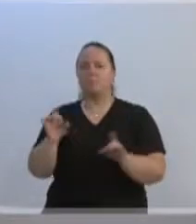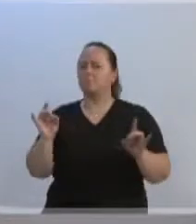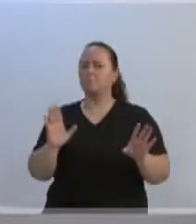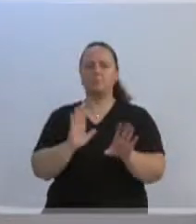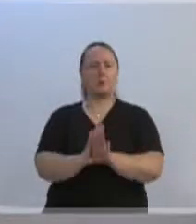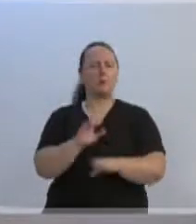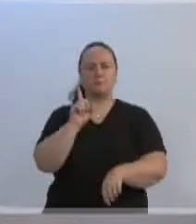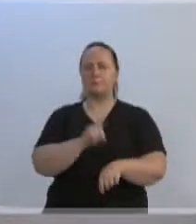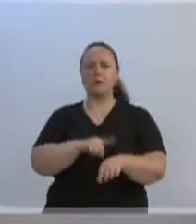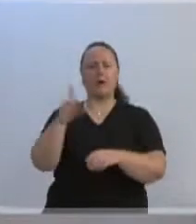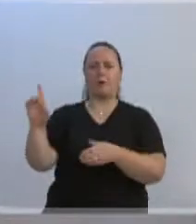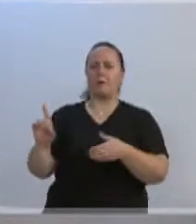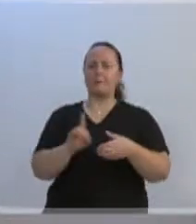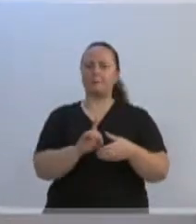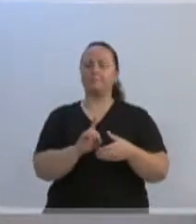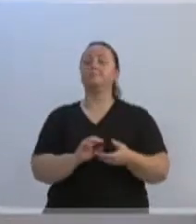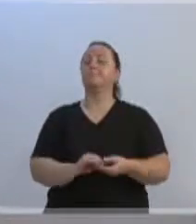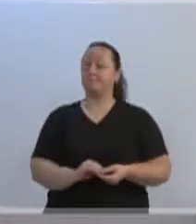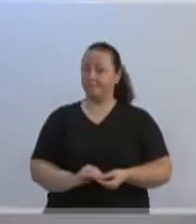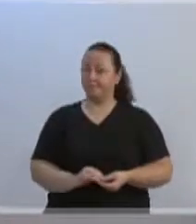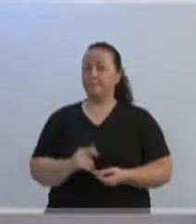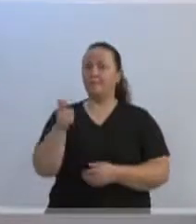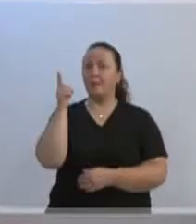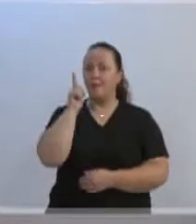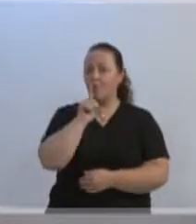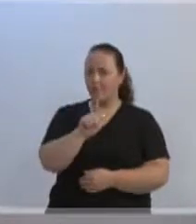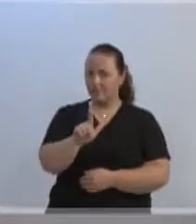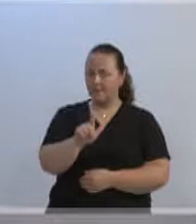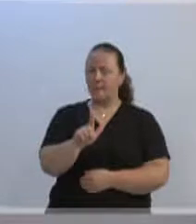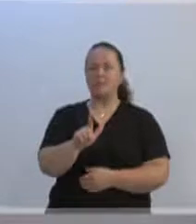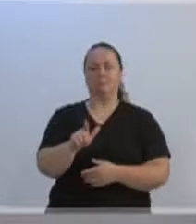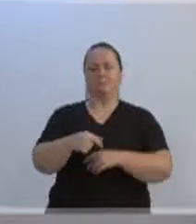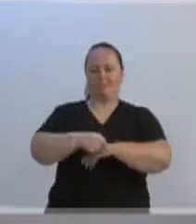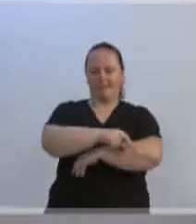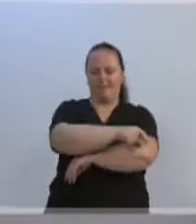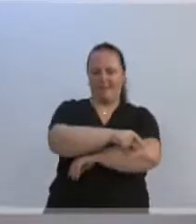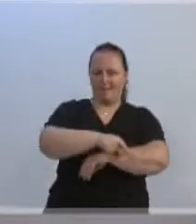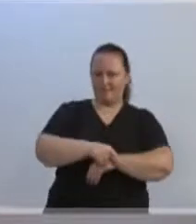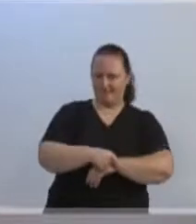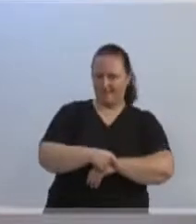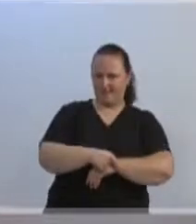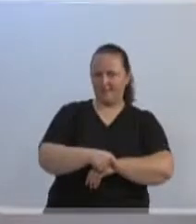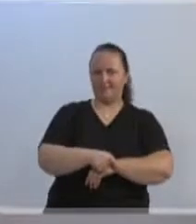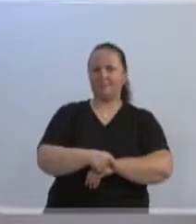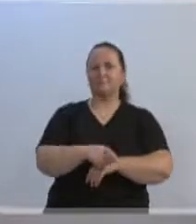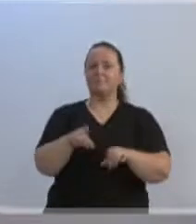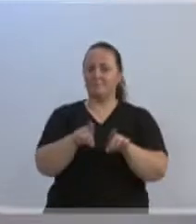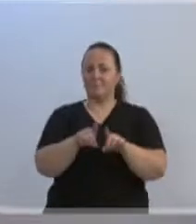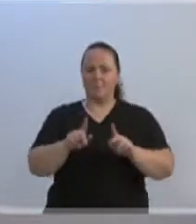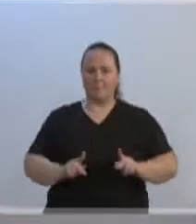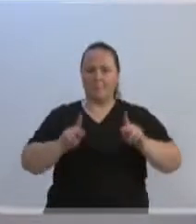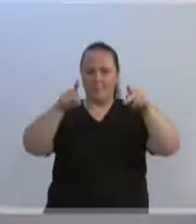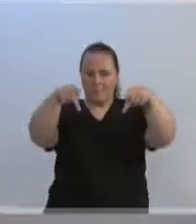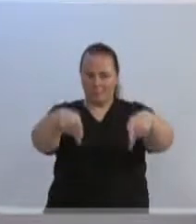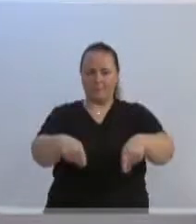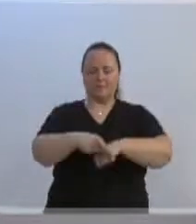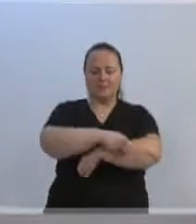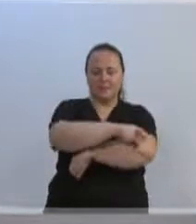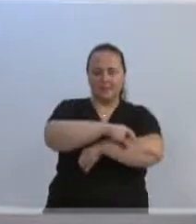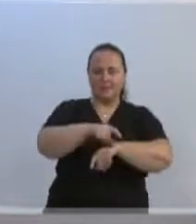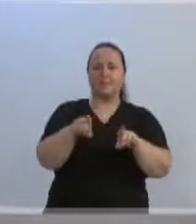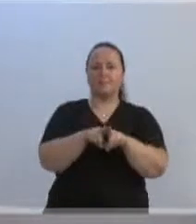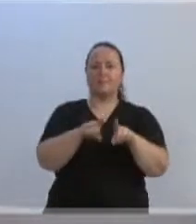e conseguimos ver do mec além da calçada de dos dois lados da via conseguimos também a